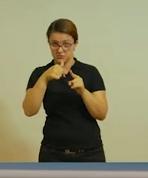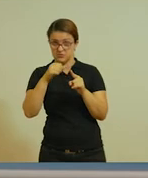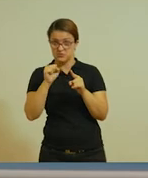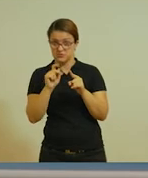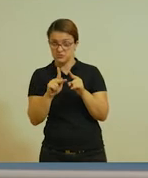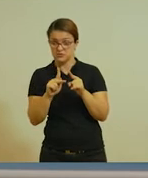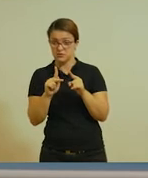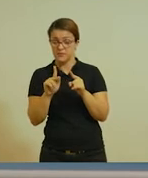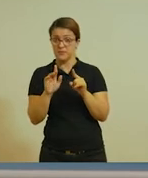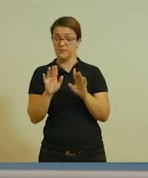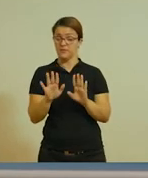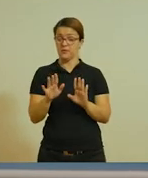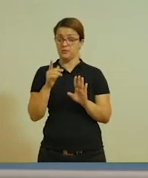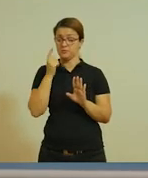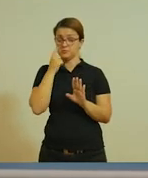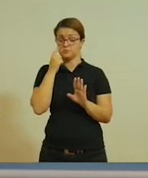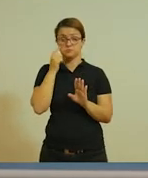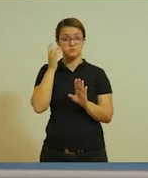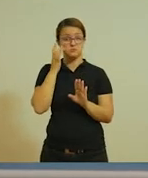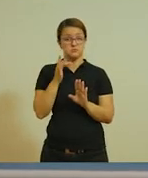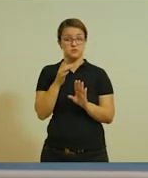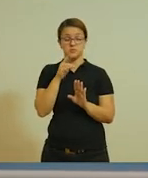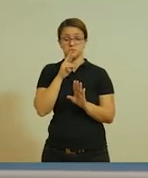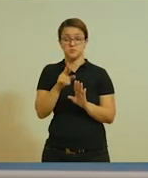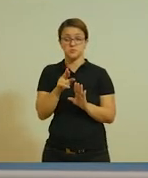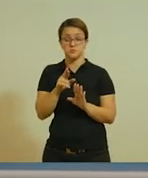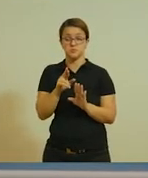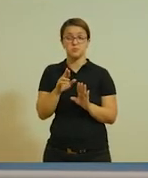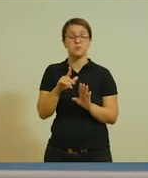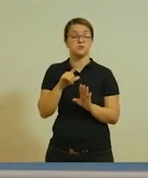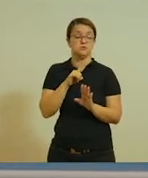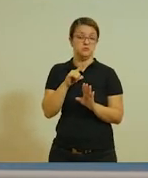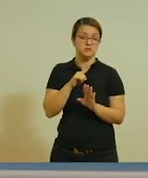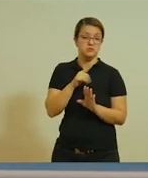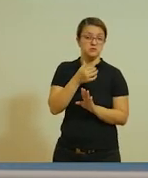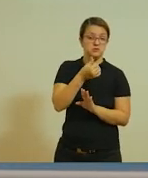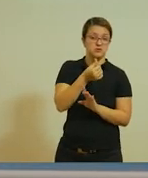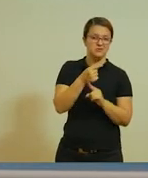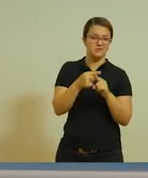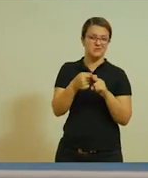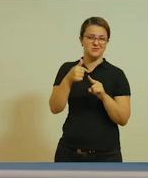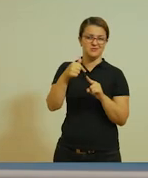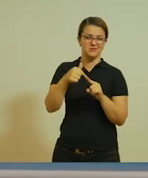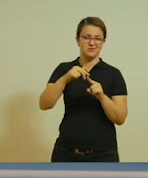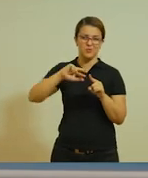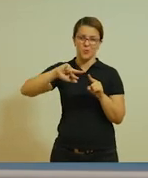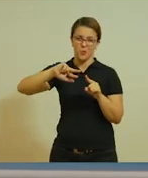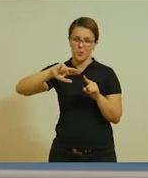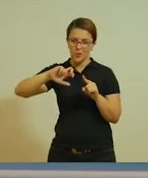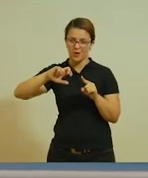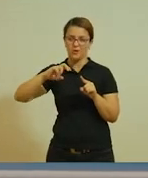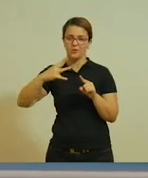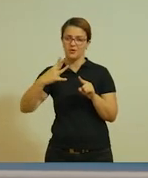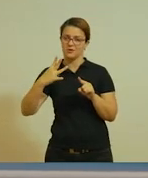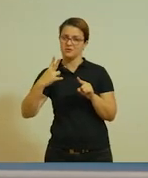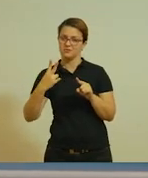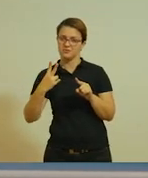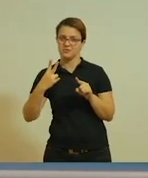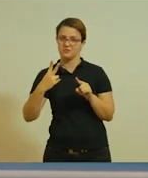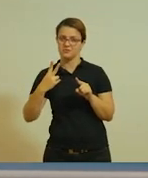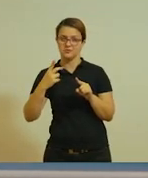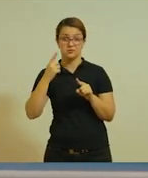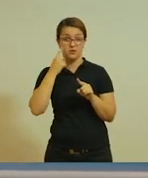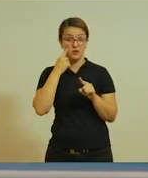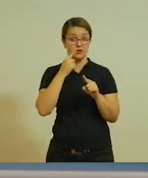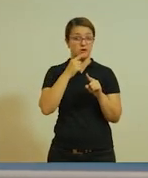7, certo? Só que olha só, eu não tenho a resposta de 7 vezes 6, mas eu tenho 6 vezes 7 igual a 42. Aqui na tabuada